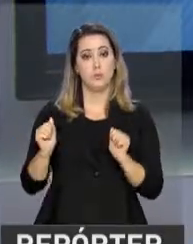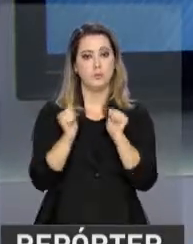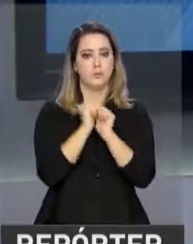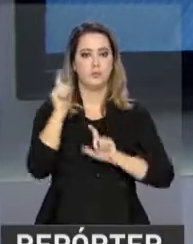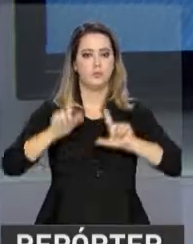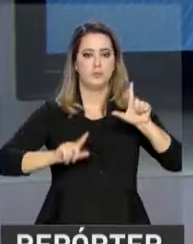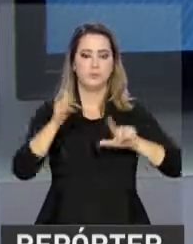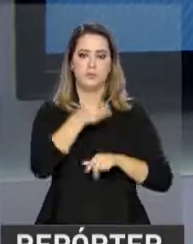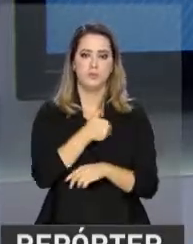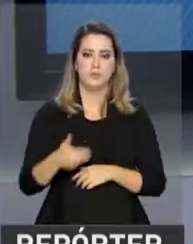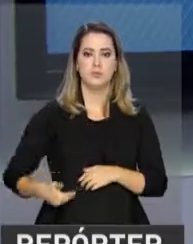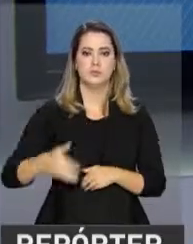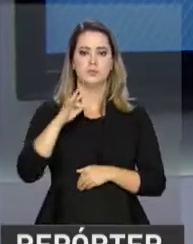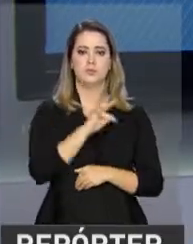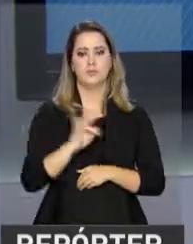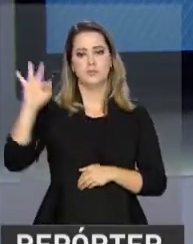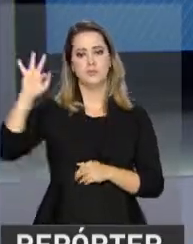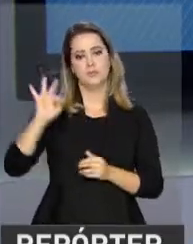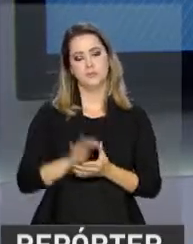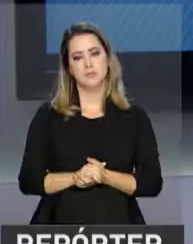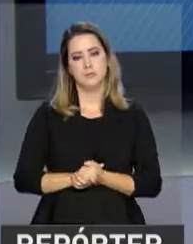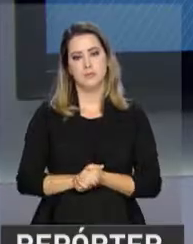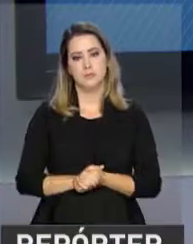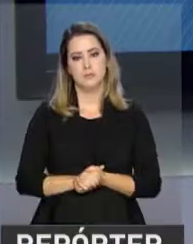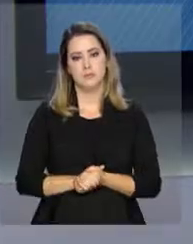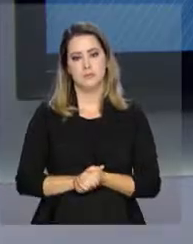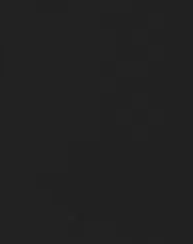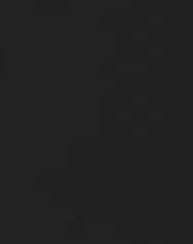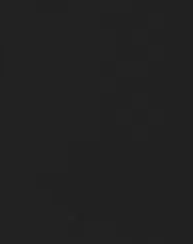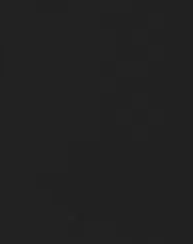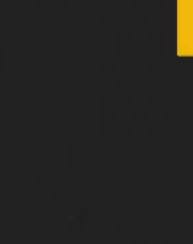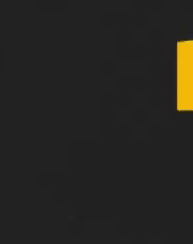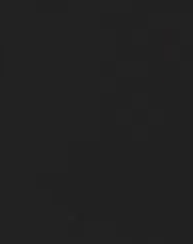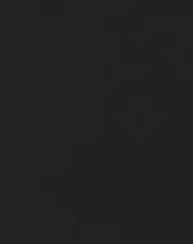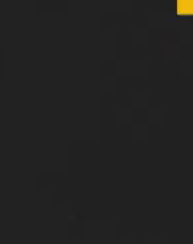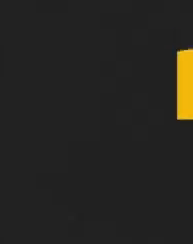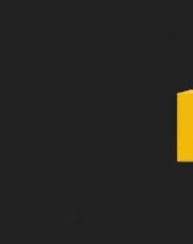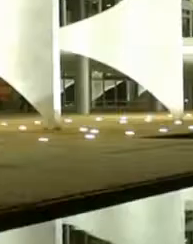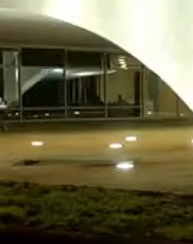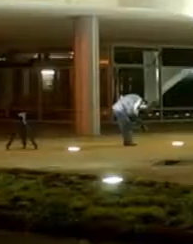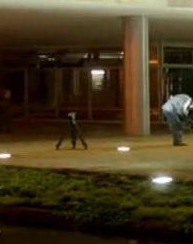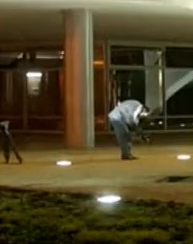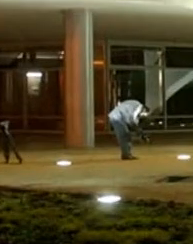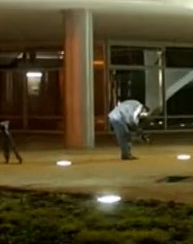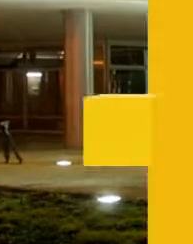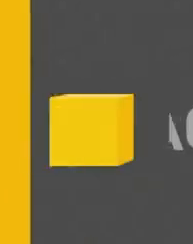Continue com a gente na NBR, a TV do Governo Federal.